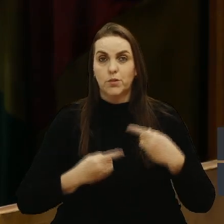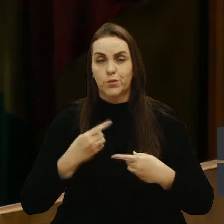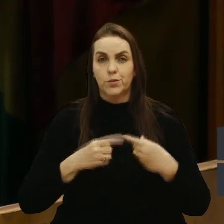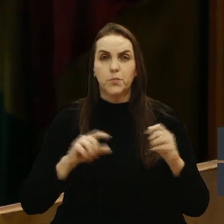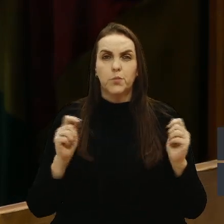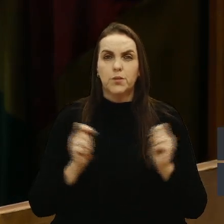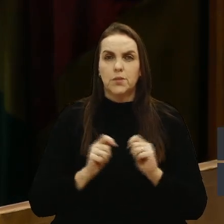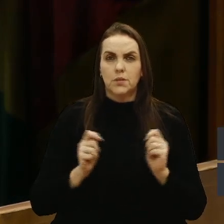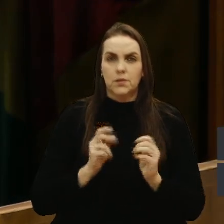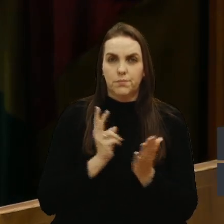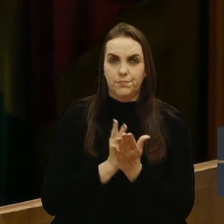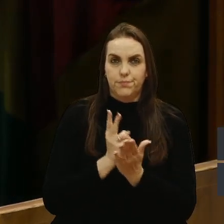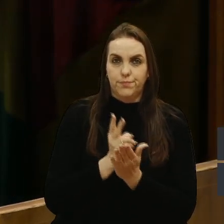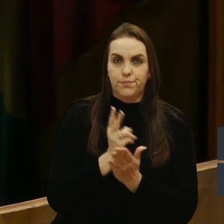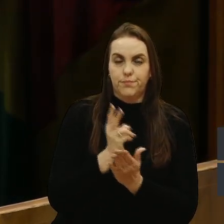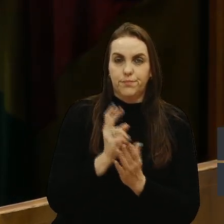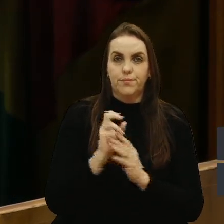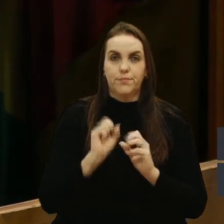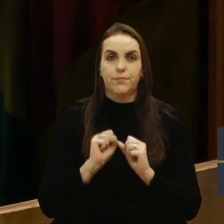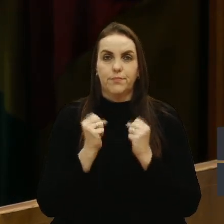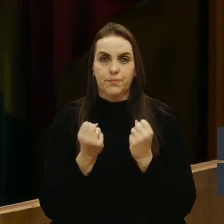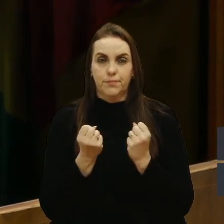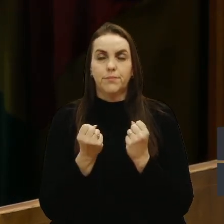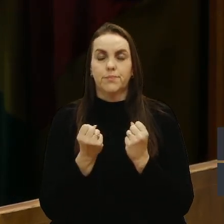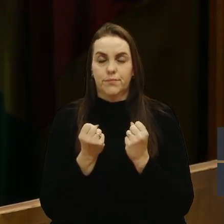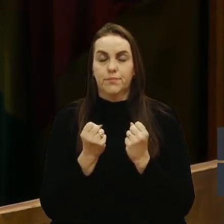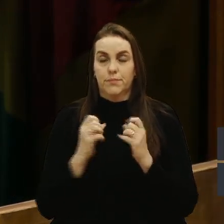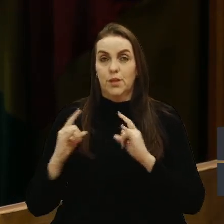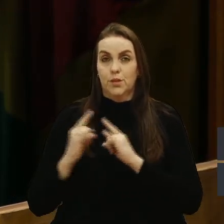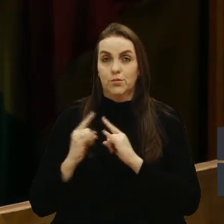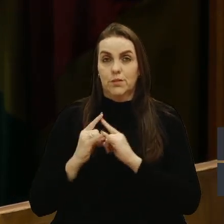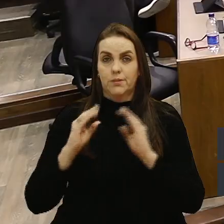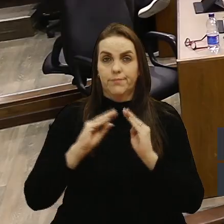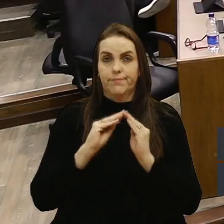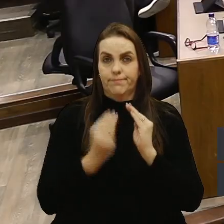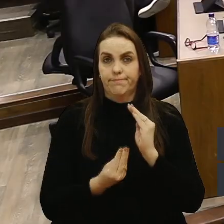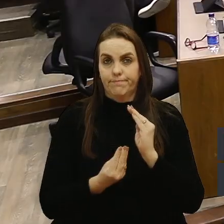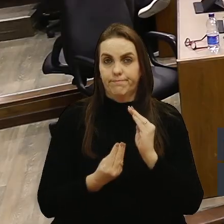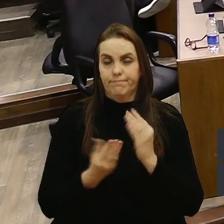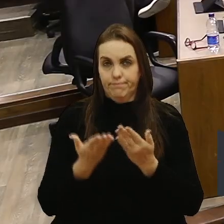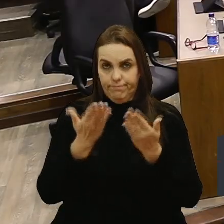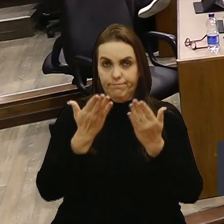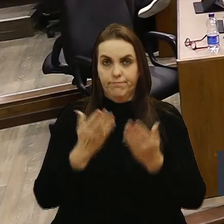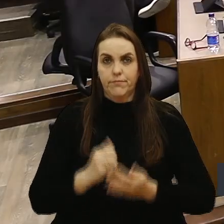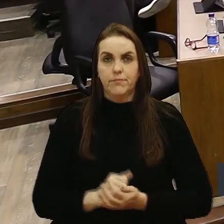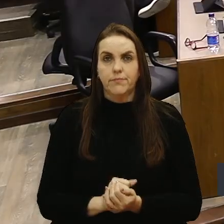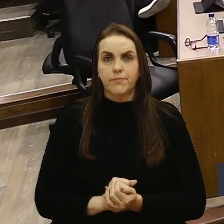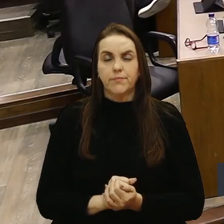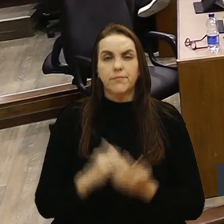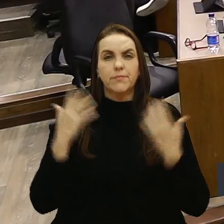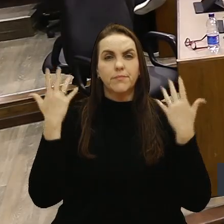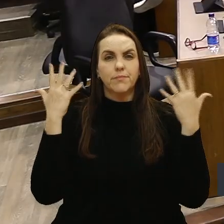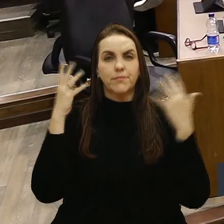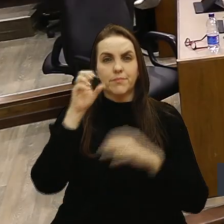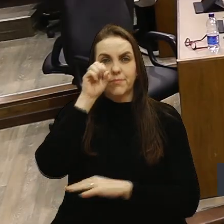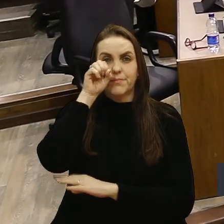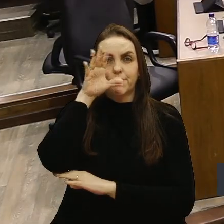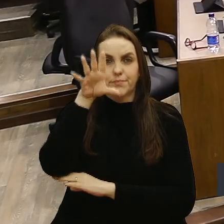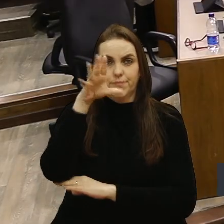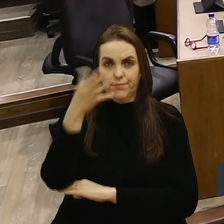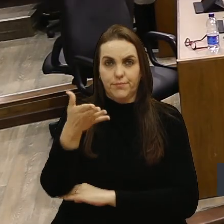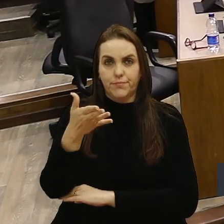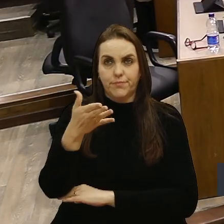possamos continuar defendendo a nossa autarquia, o SAMAI. Sua parte. Parabéns, vereador Fiuza, por encampar essa luta, levantar